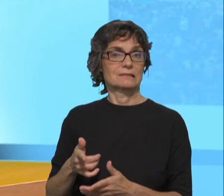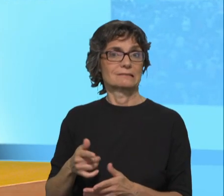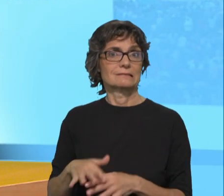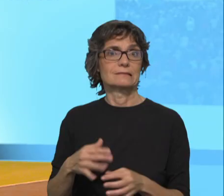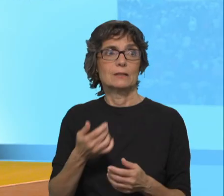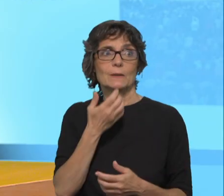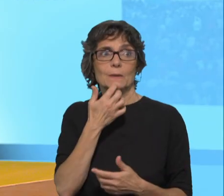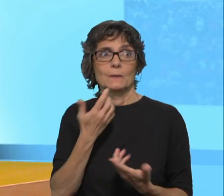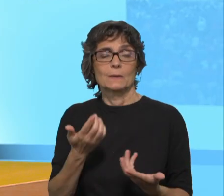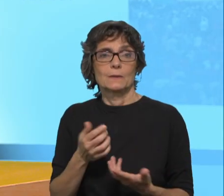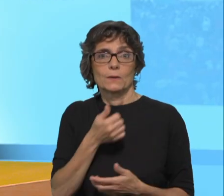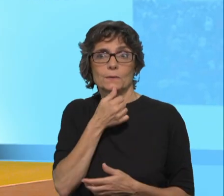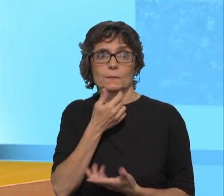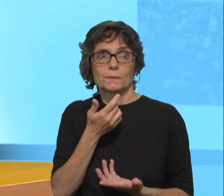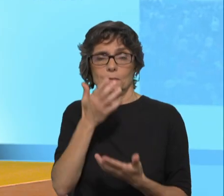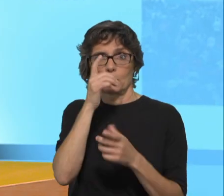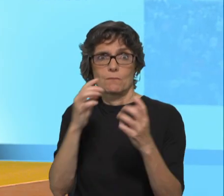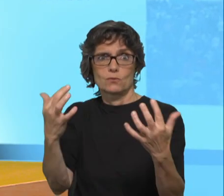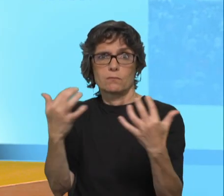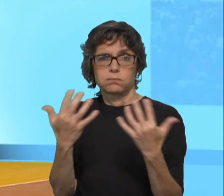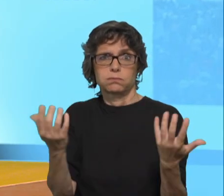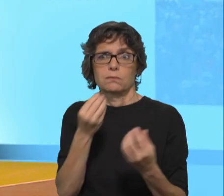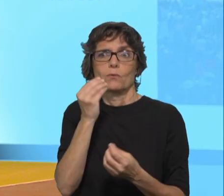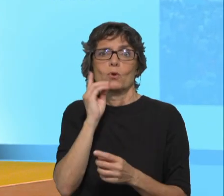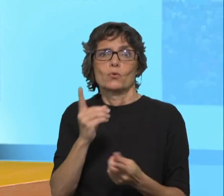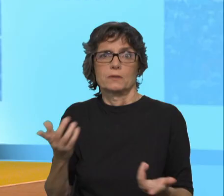fazer perante uma multidão tão grande.